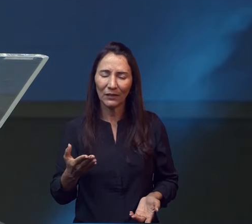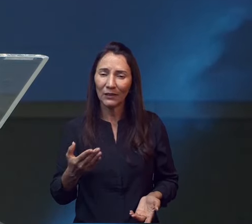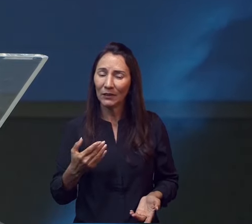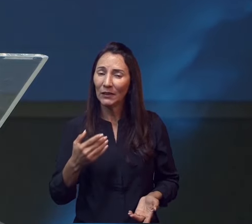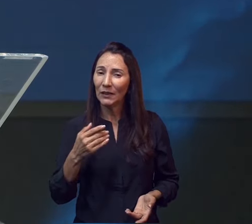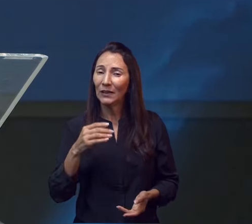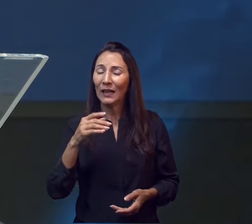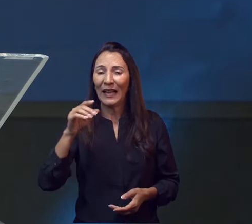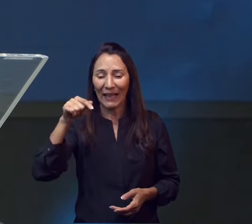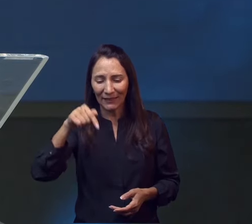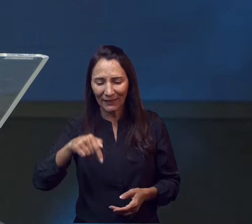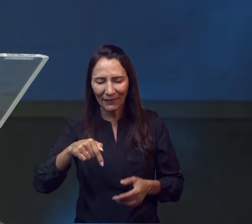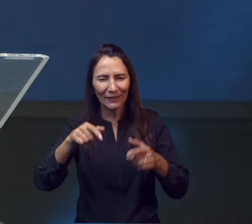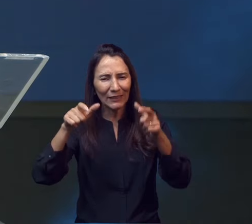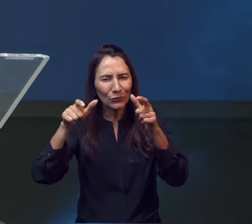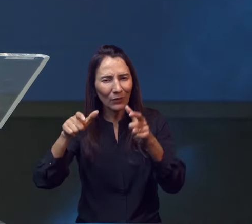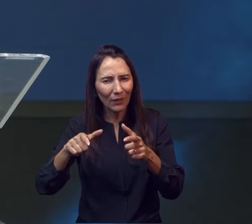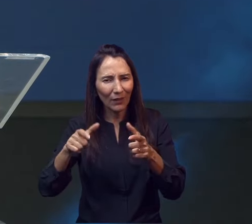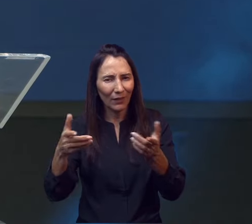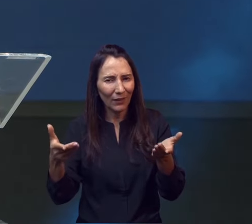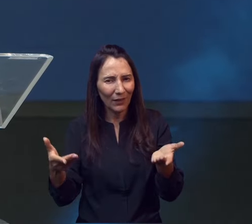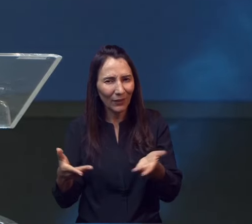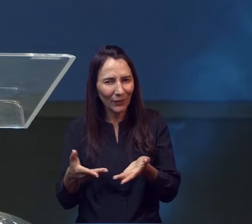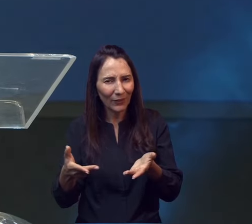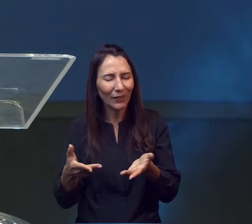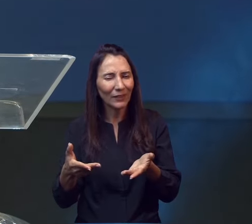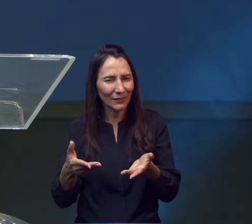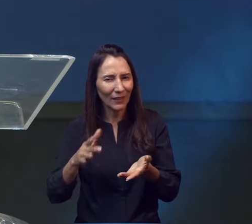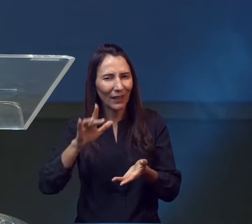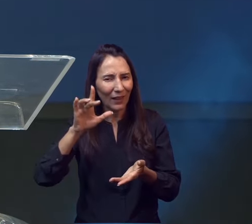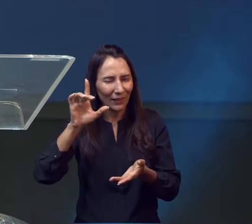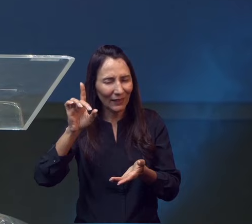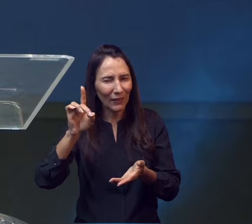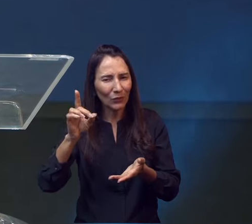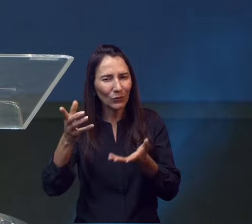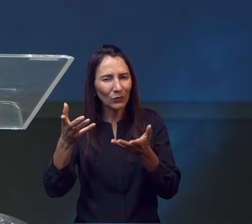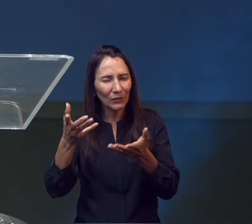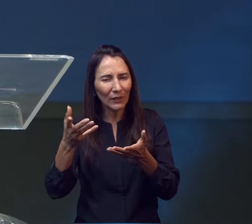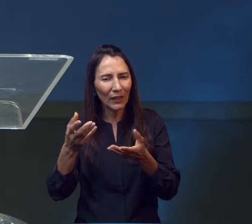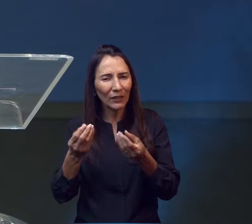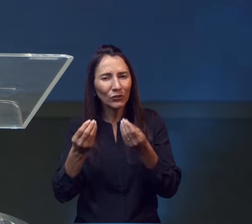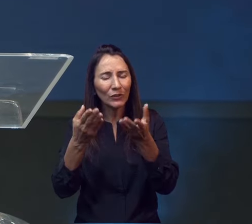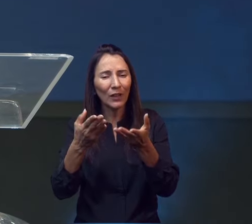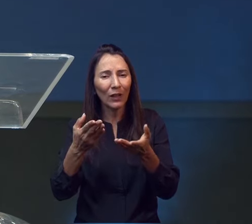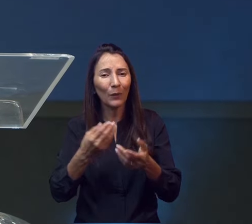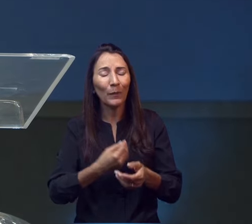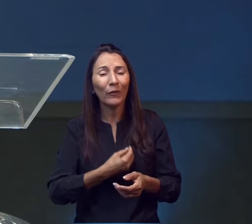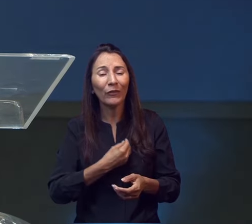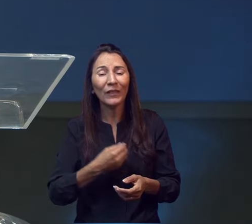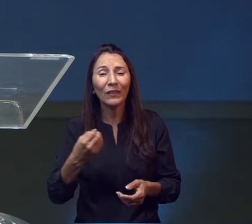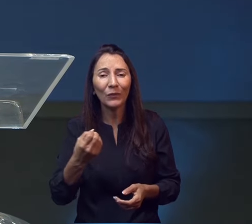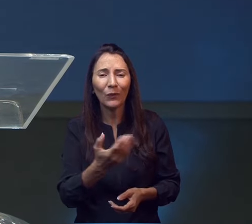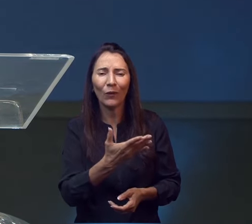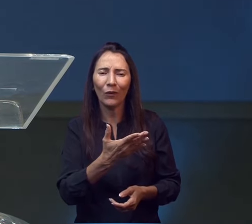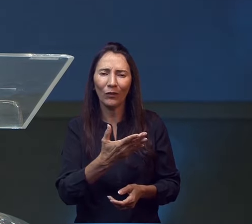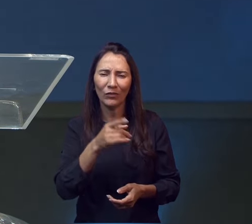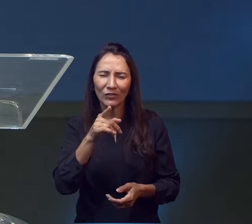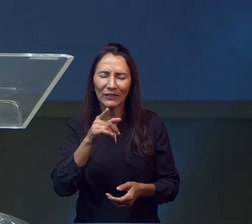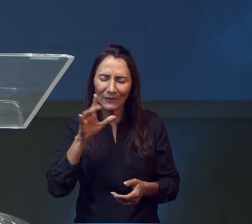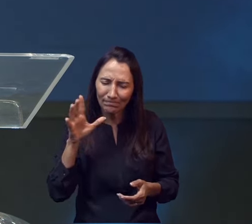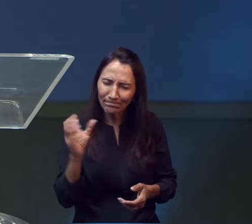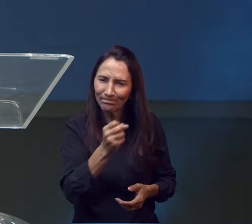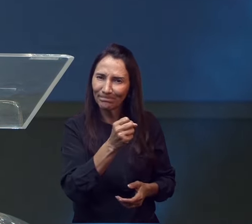garanto que aqui nesse lugar agora Deus está te dando uma oportunidade isso você não jogava fora não abraçava